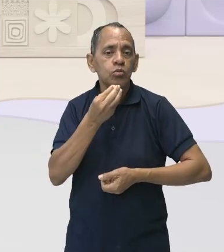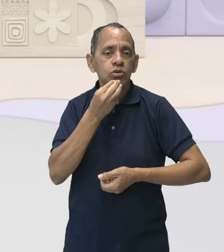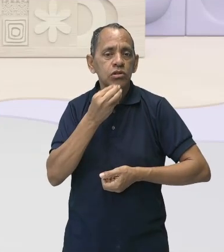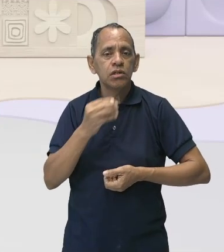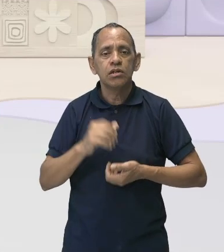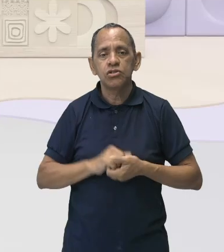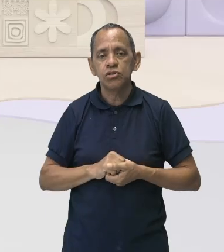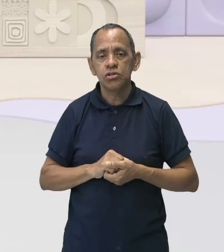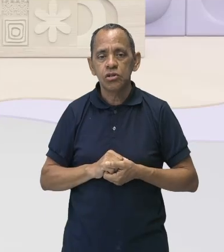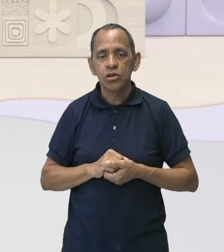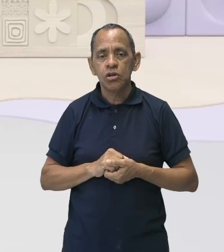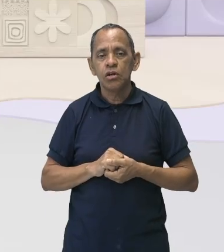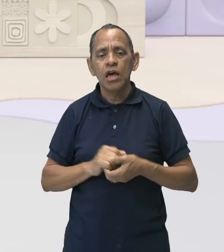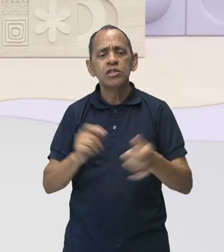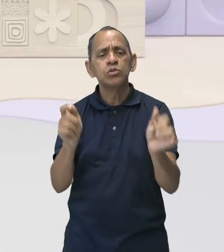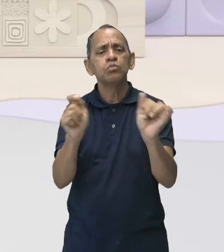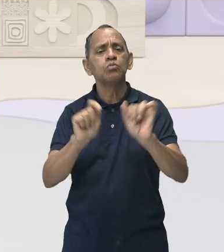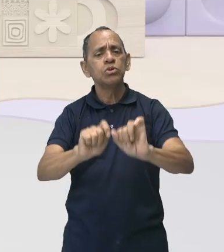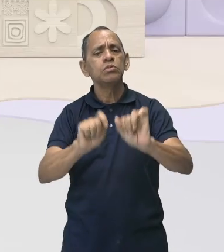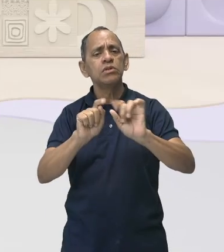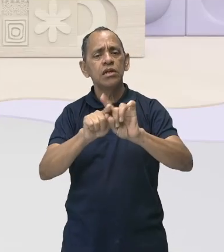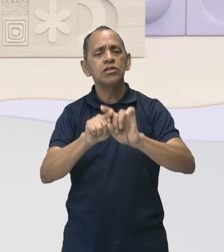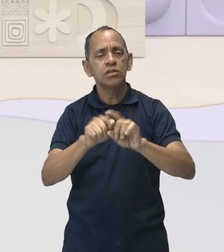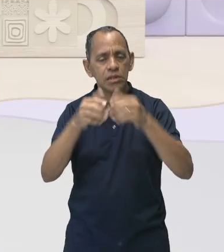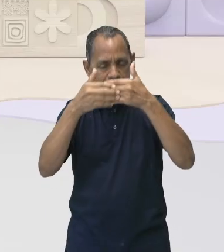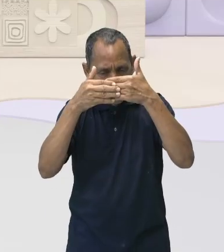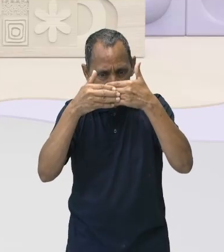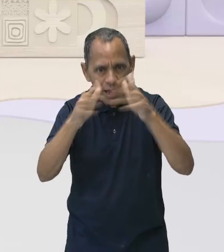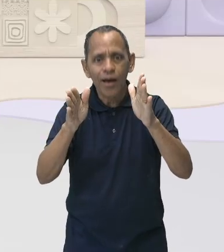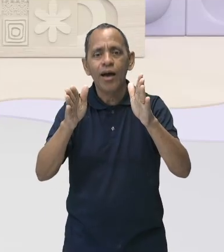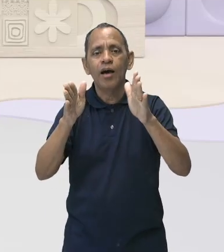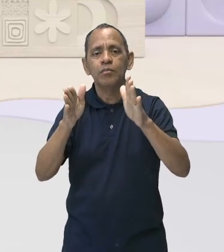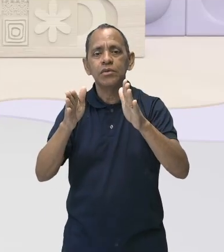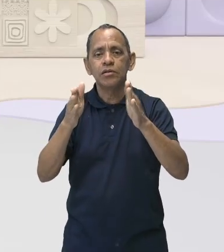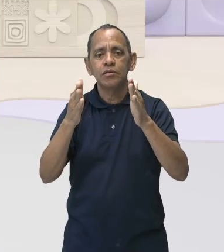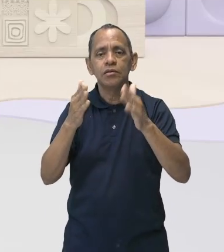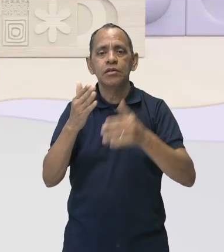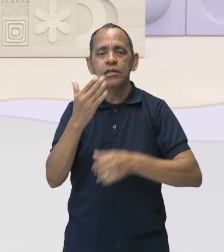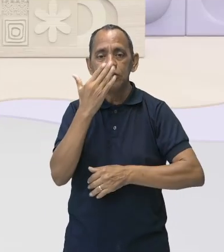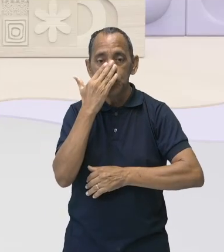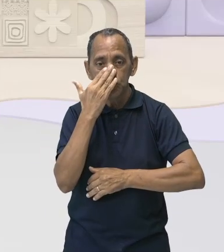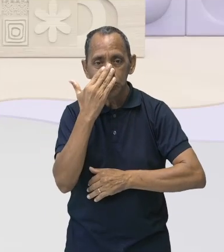as possibilidades que se abrem diante